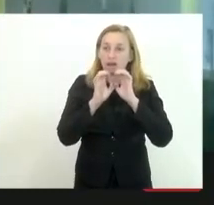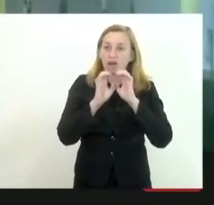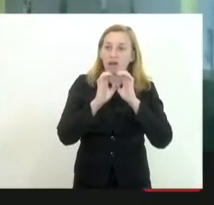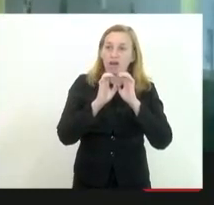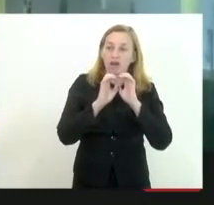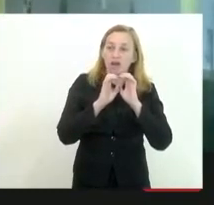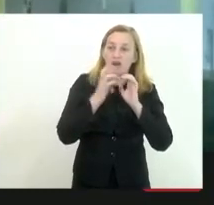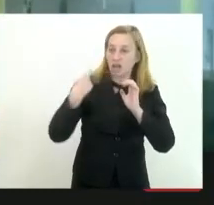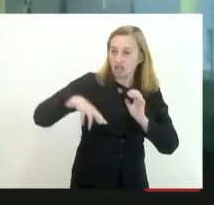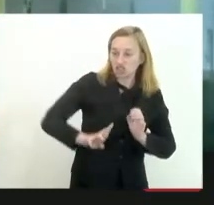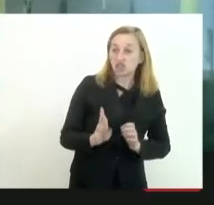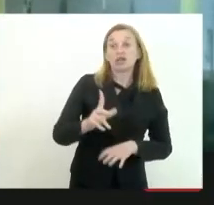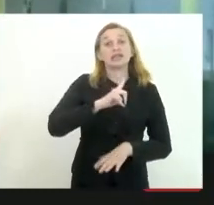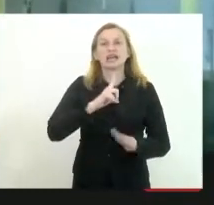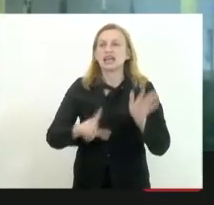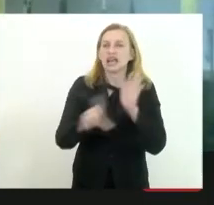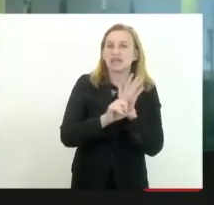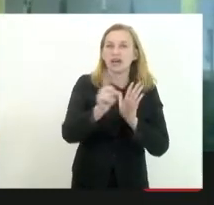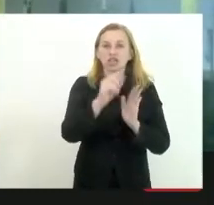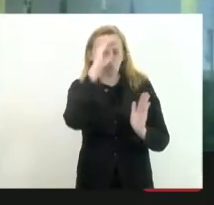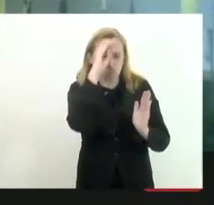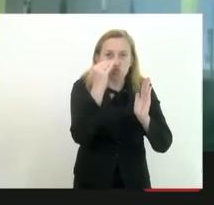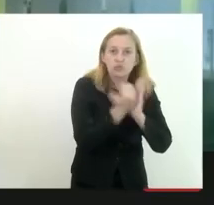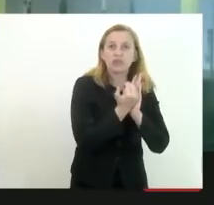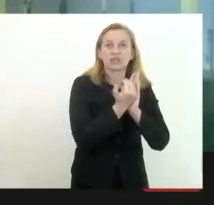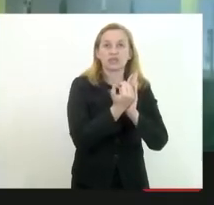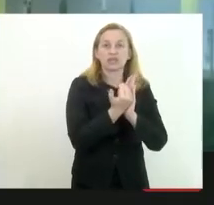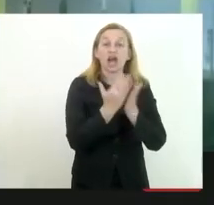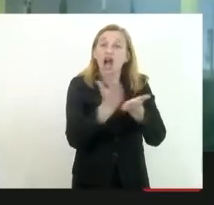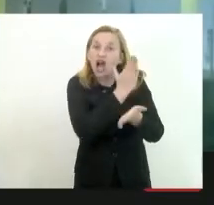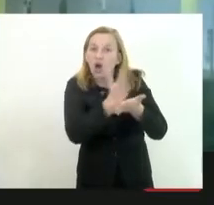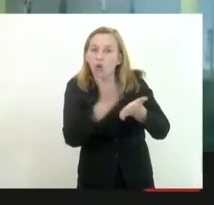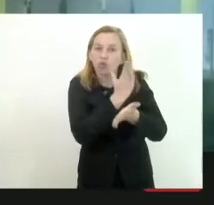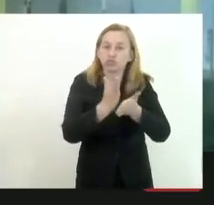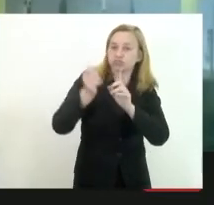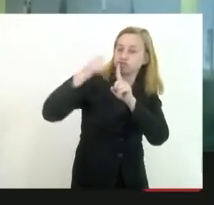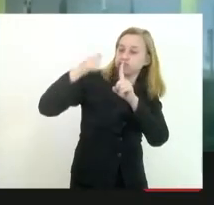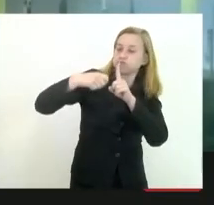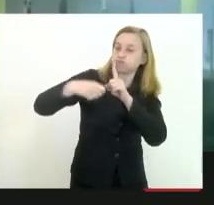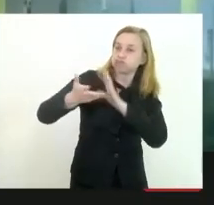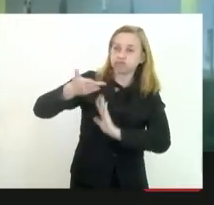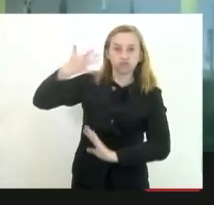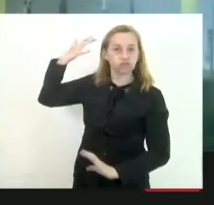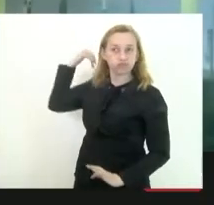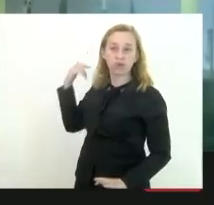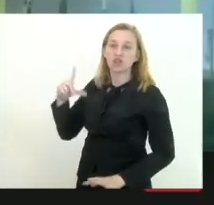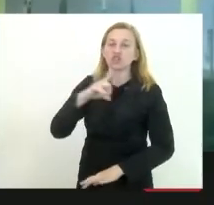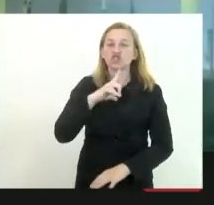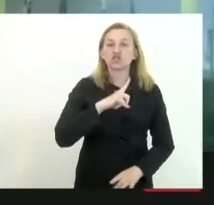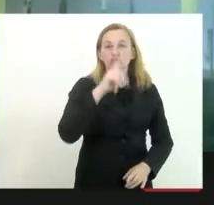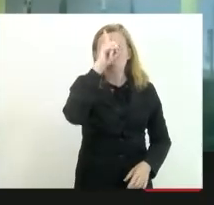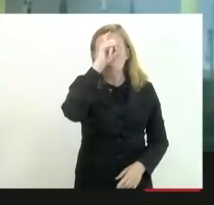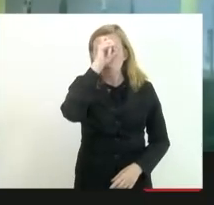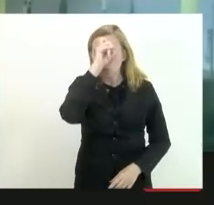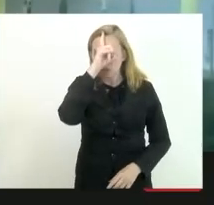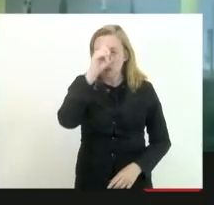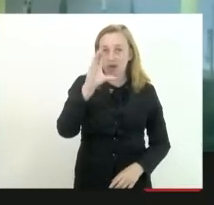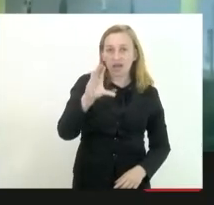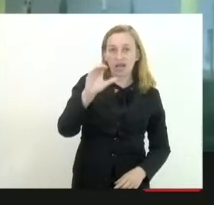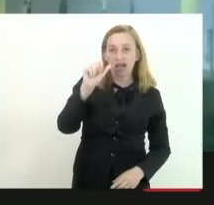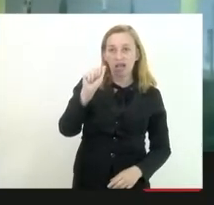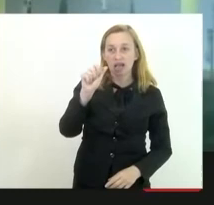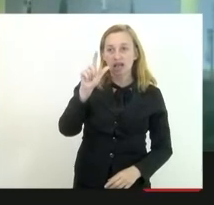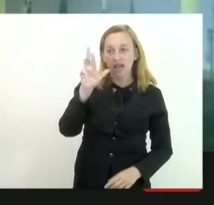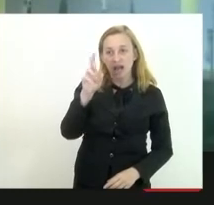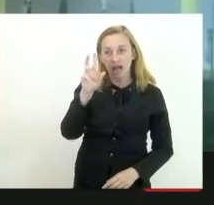Existem as leis, mas elas não são cumpridas. Alguns meses atrás, eu estive no Hospital Carlos Chagas para visitar